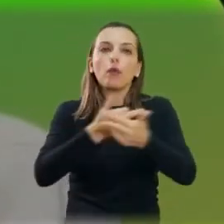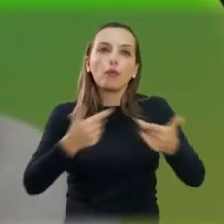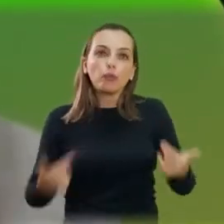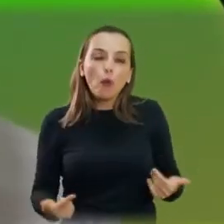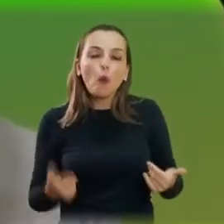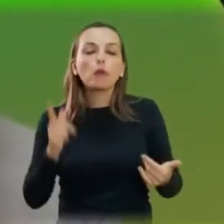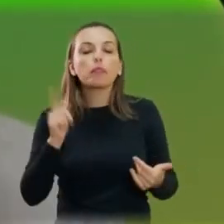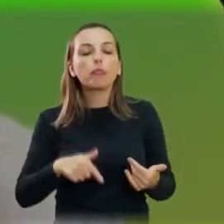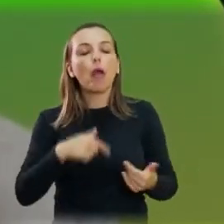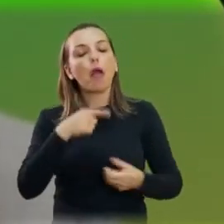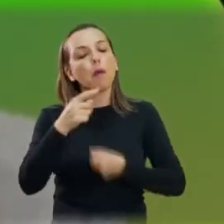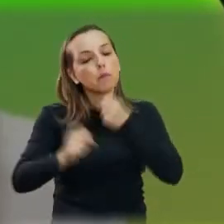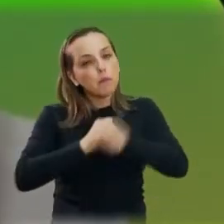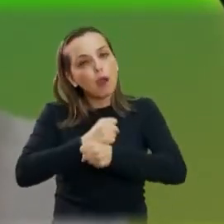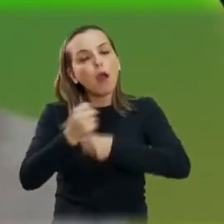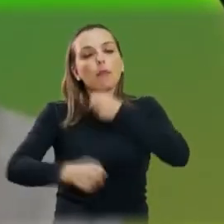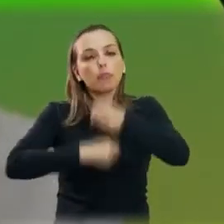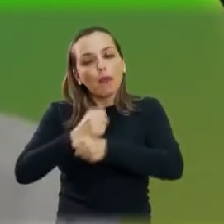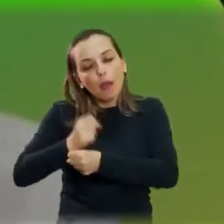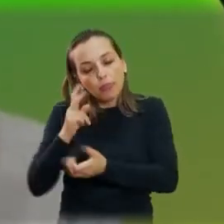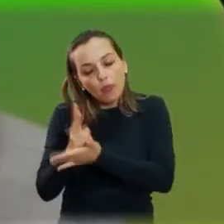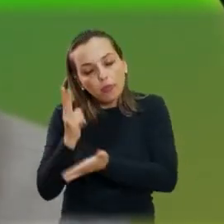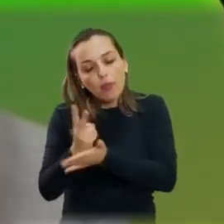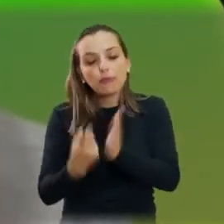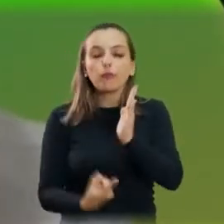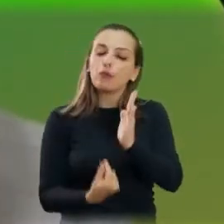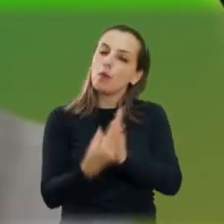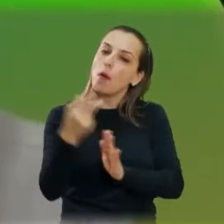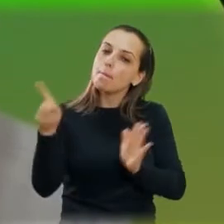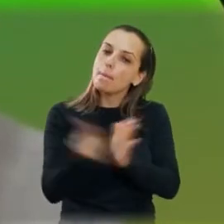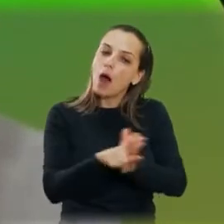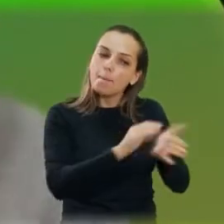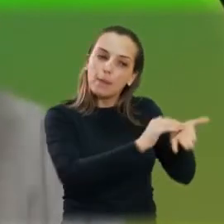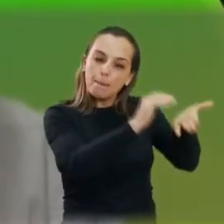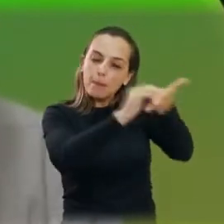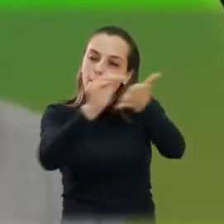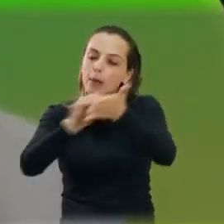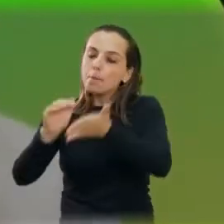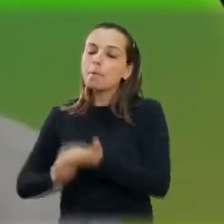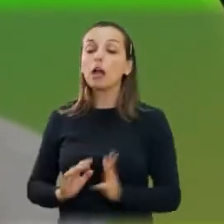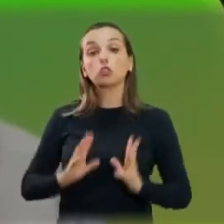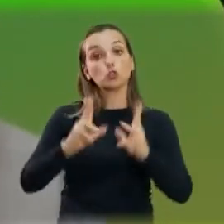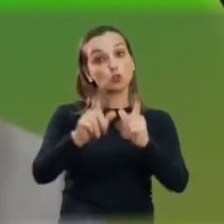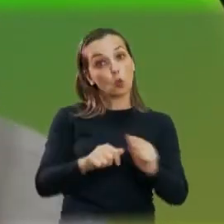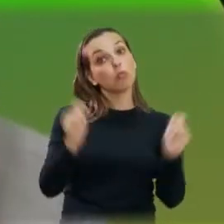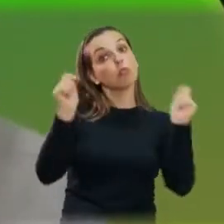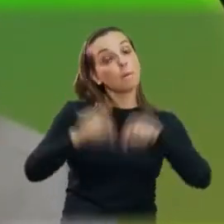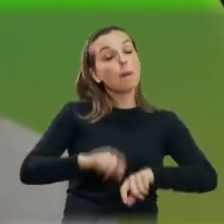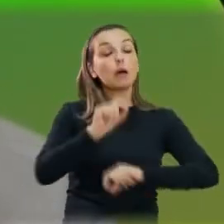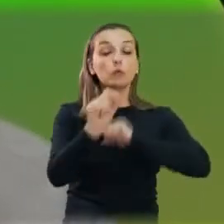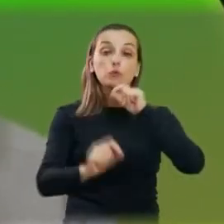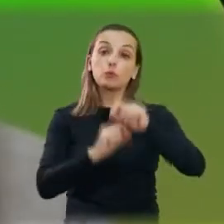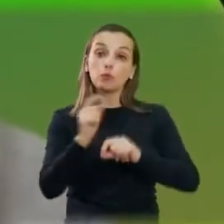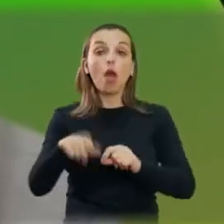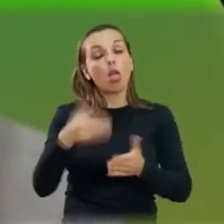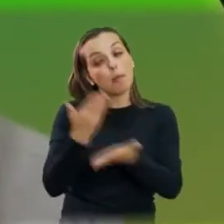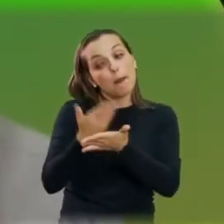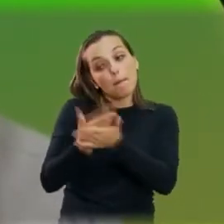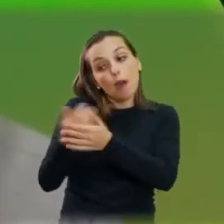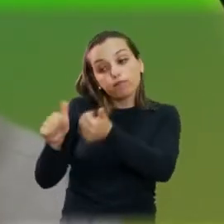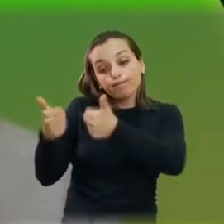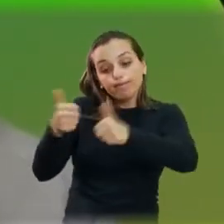1 bilhão ao ano. Né, dividida entre todas as secretarias que nós temos. Então, dentro de tudo o que é possível ser feito, é